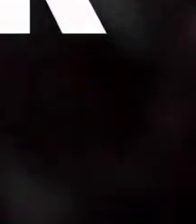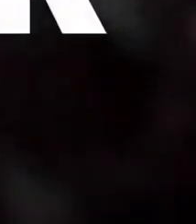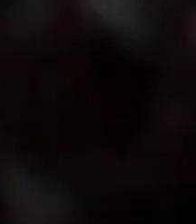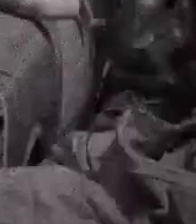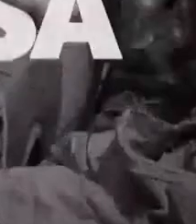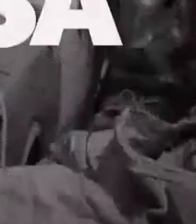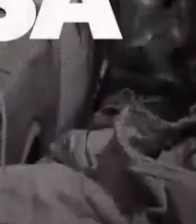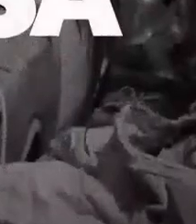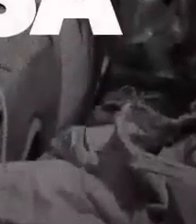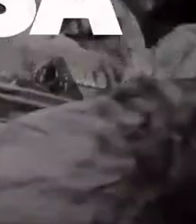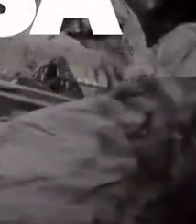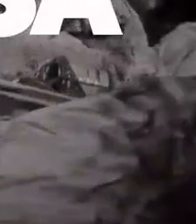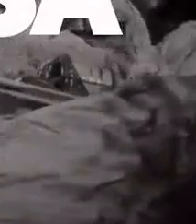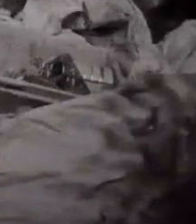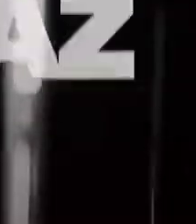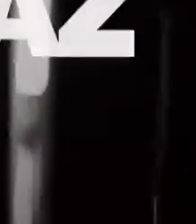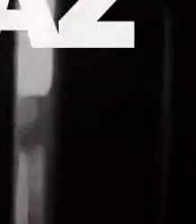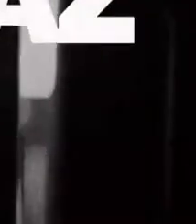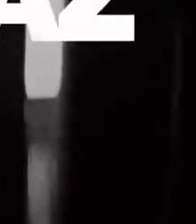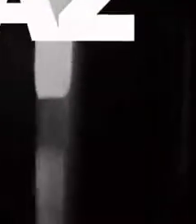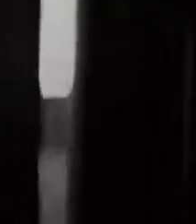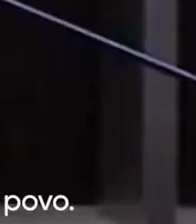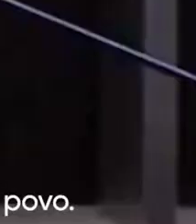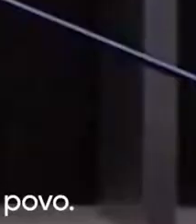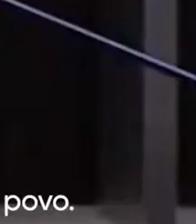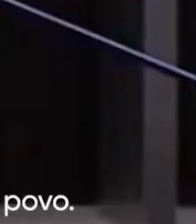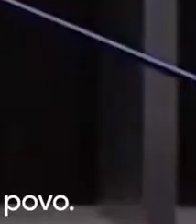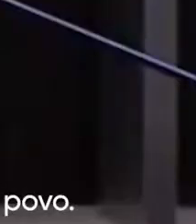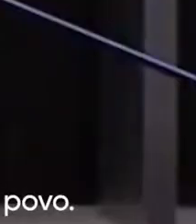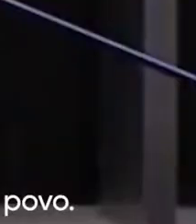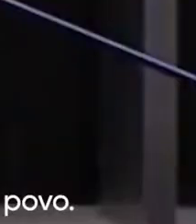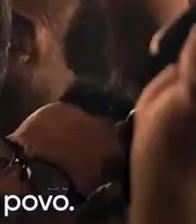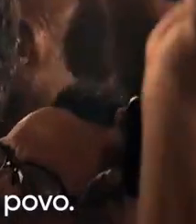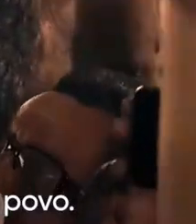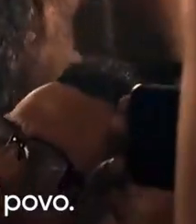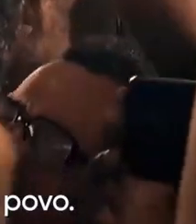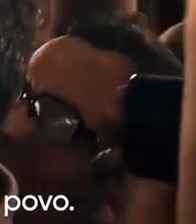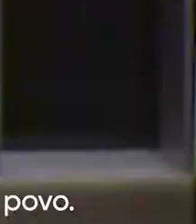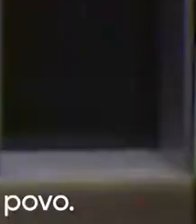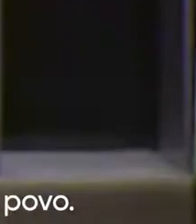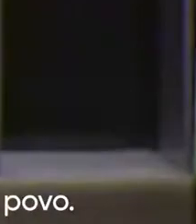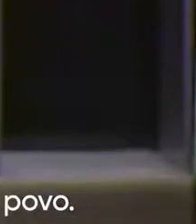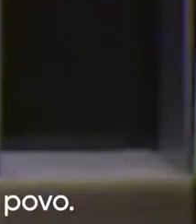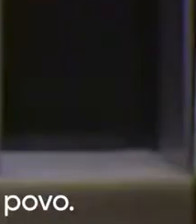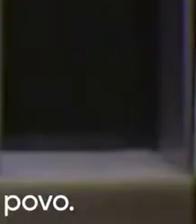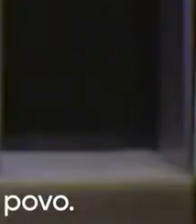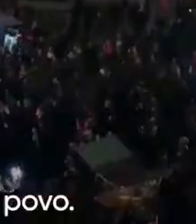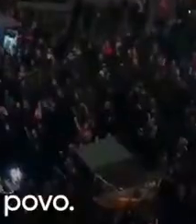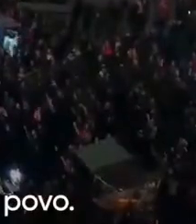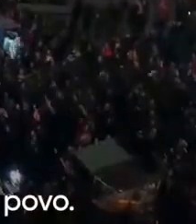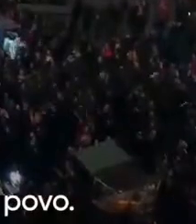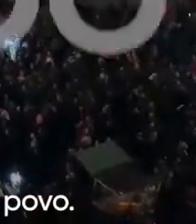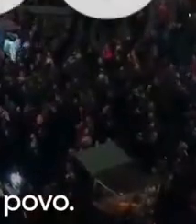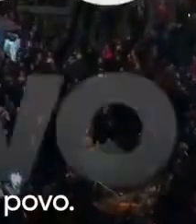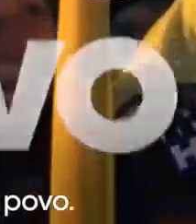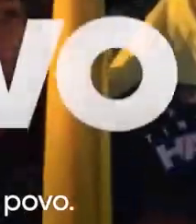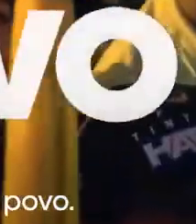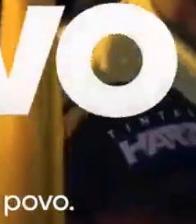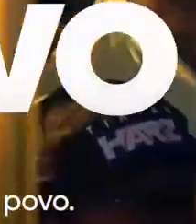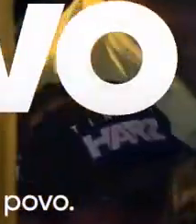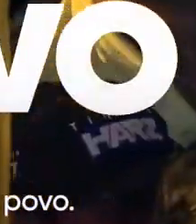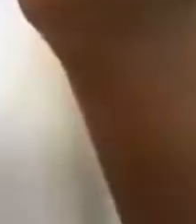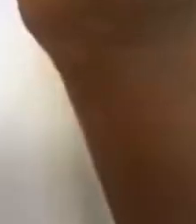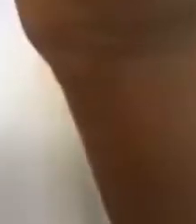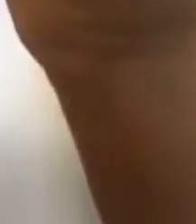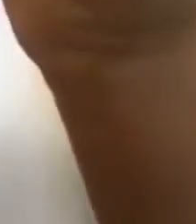Brasil quer, que o povo precisa e que o governo não faz. É por isso que o PT está e sempre esteve na luta ao lado